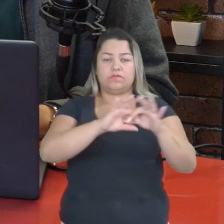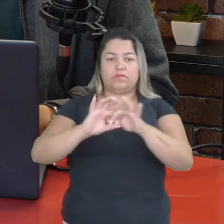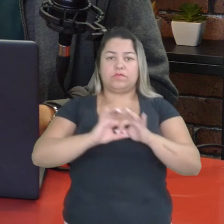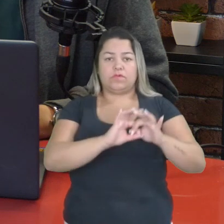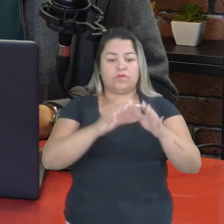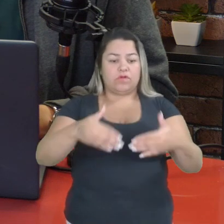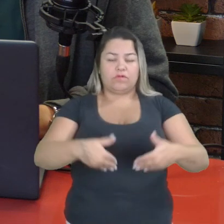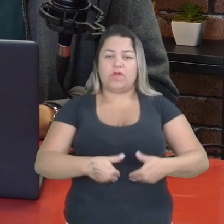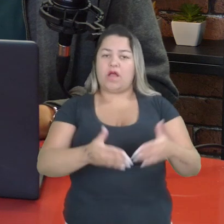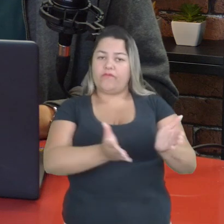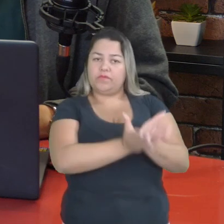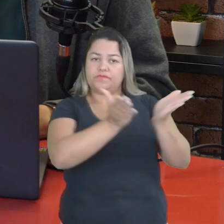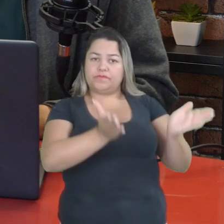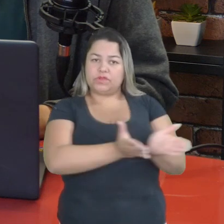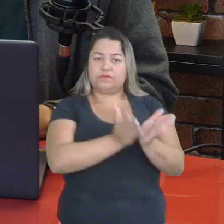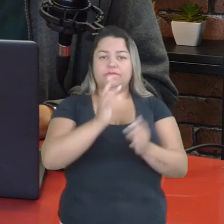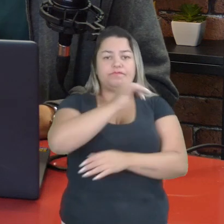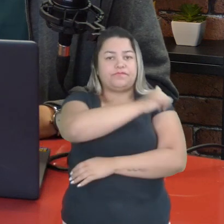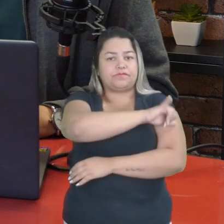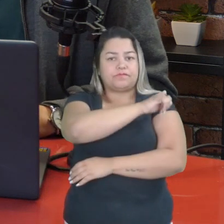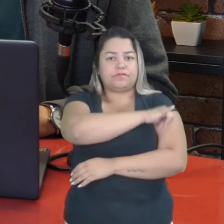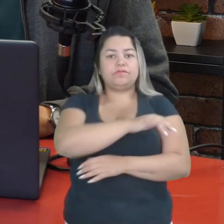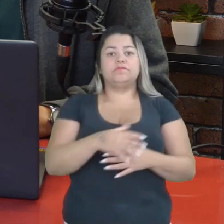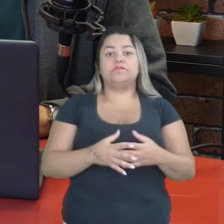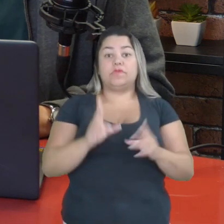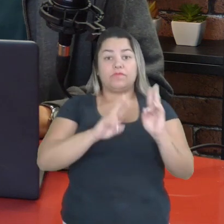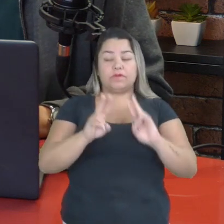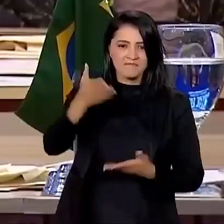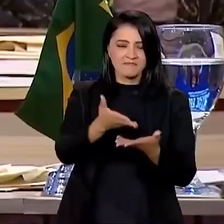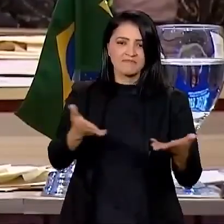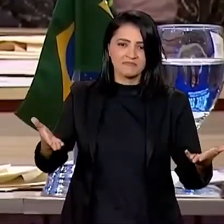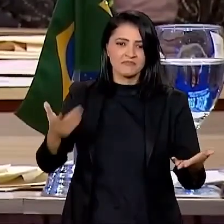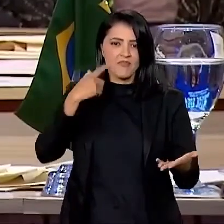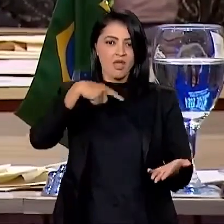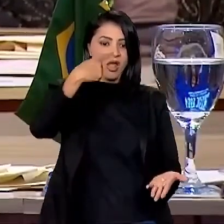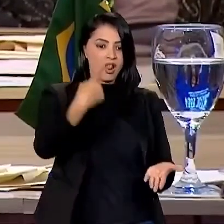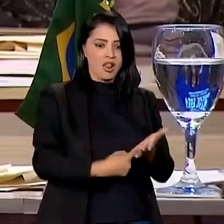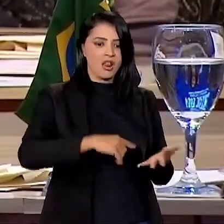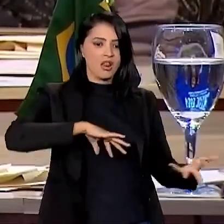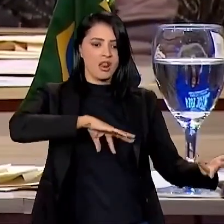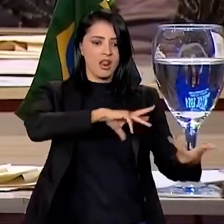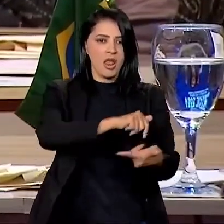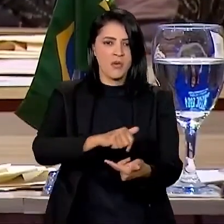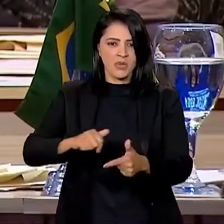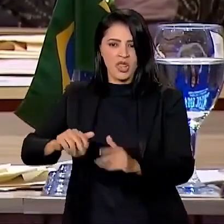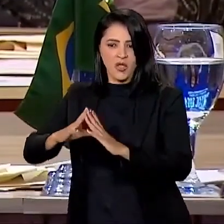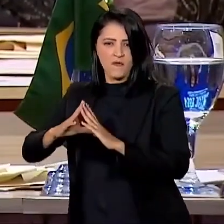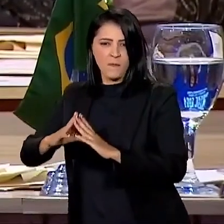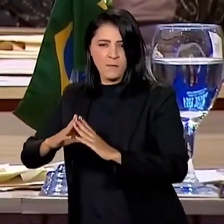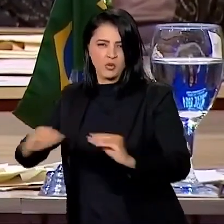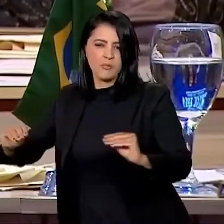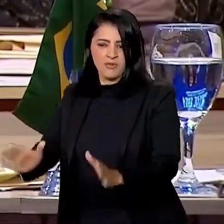aliança global contra a fome e a pobreza no Rio de Janeiro. Vamos ver. A Aliança Global contra a Fome e